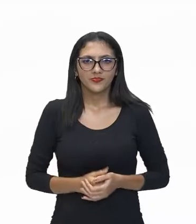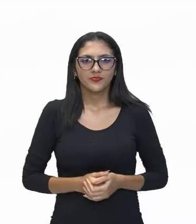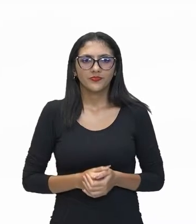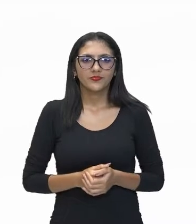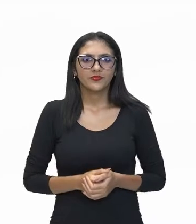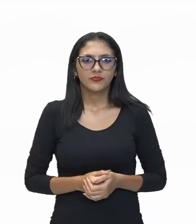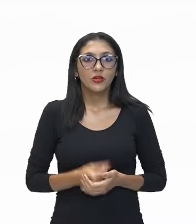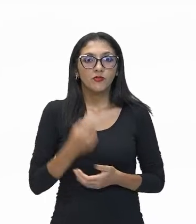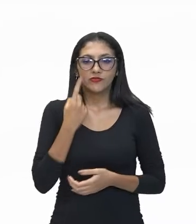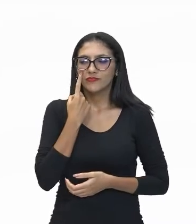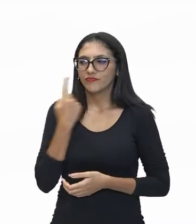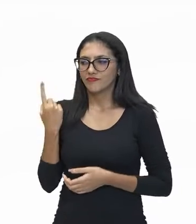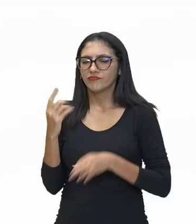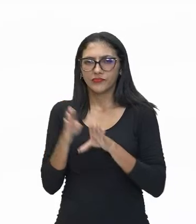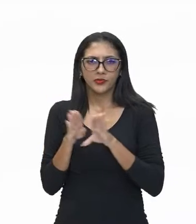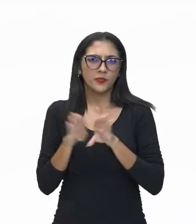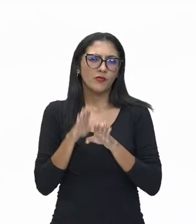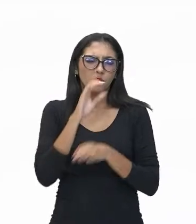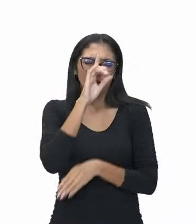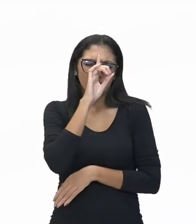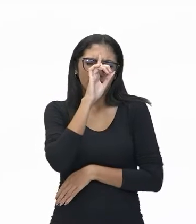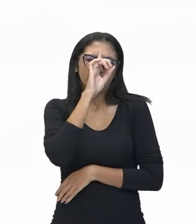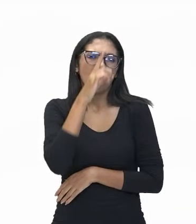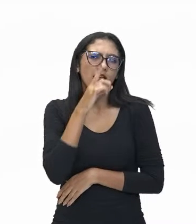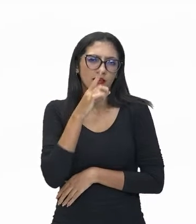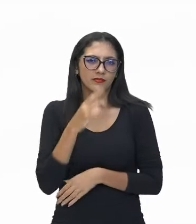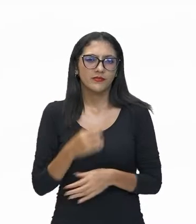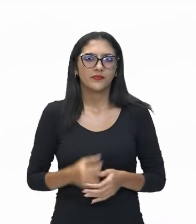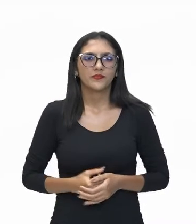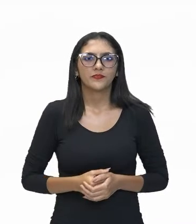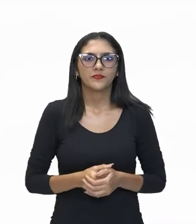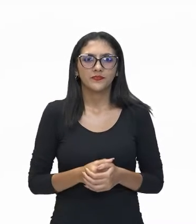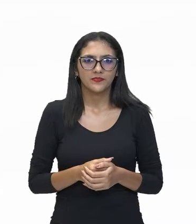aí no que seria o elixir da longa vida, né? A